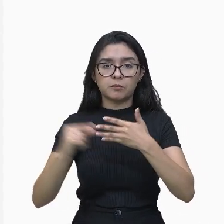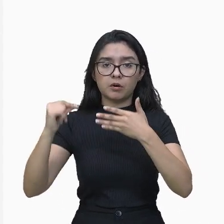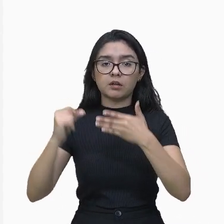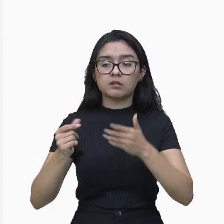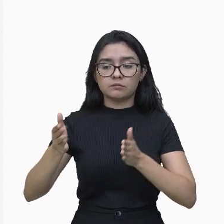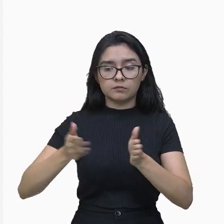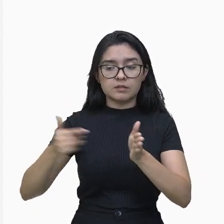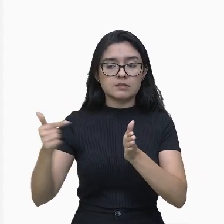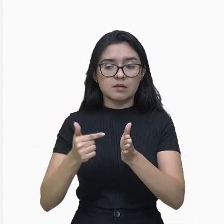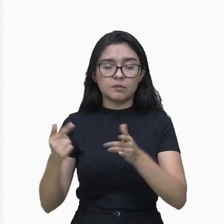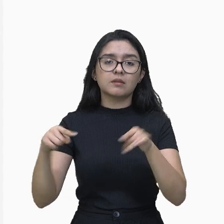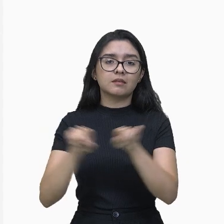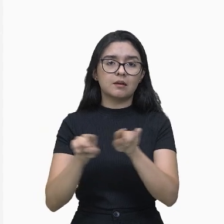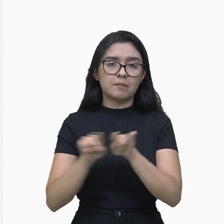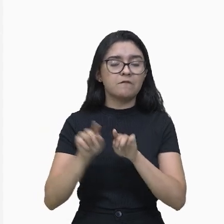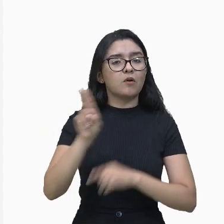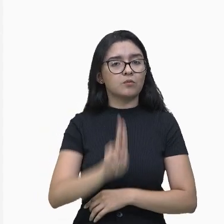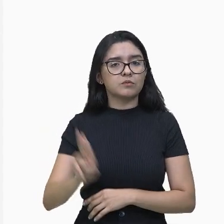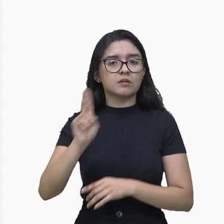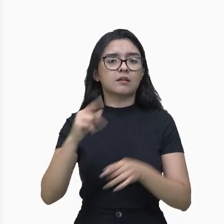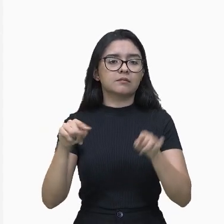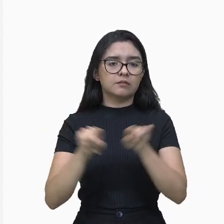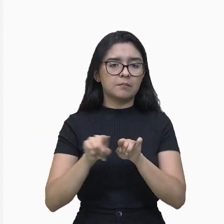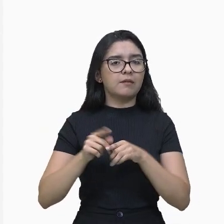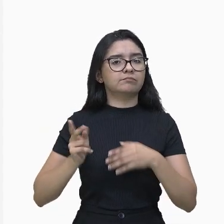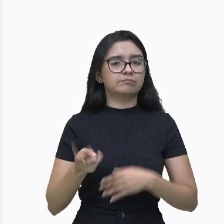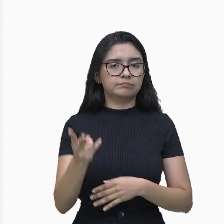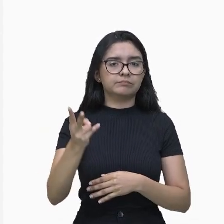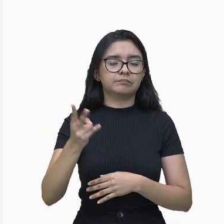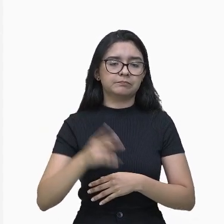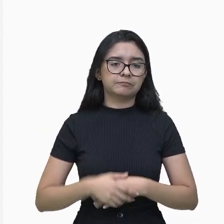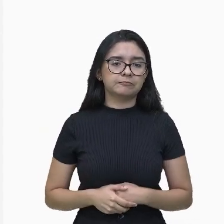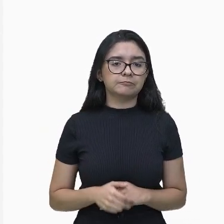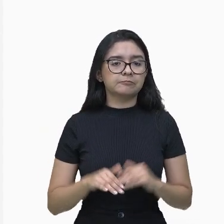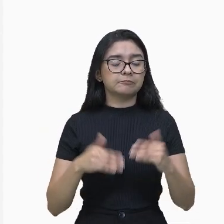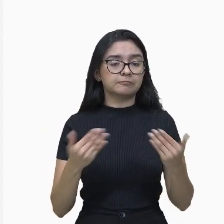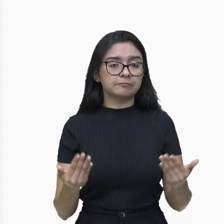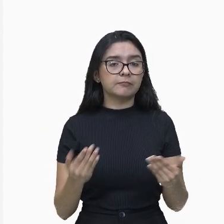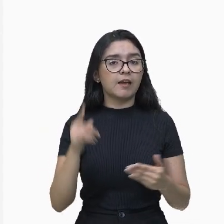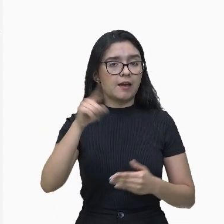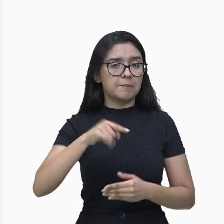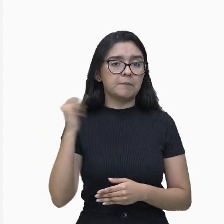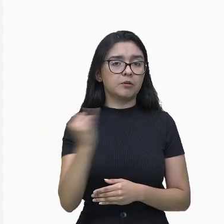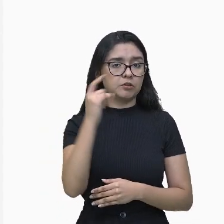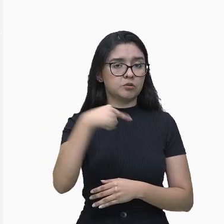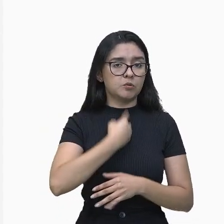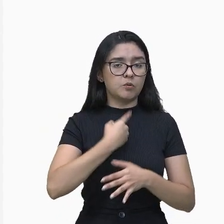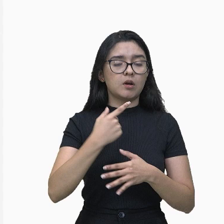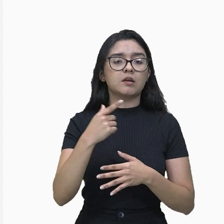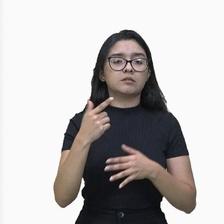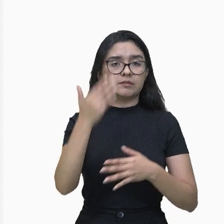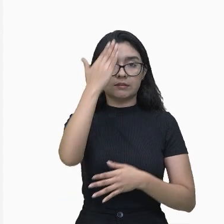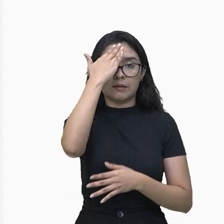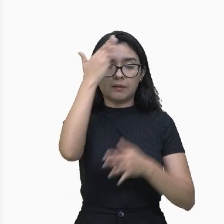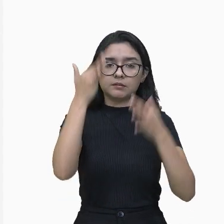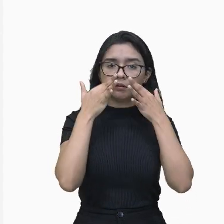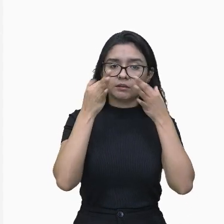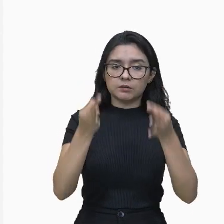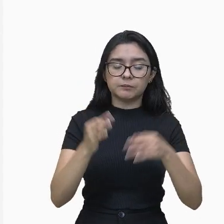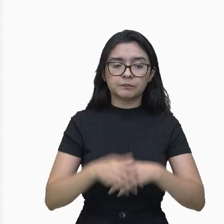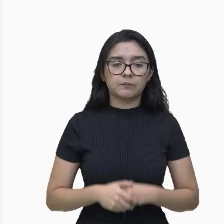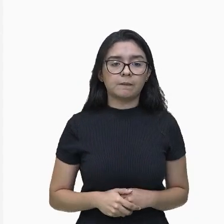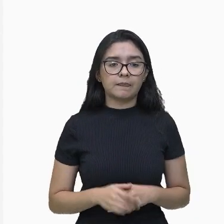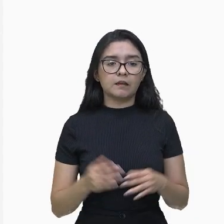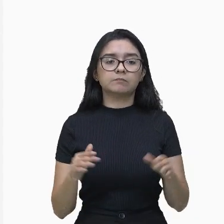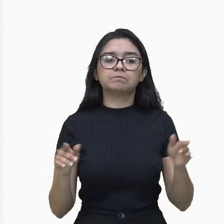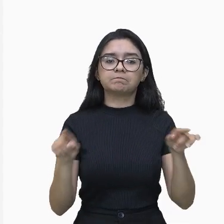fase também vão abraçar e dar continuidade então isso daí é algo importante a gente prestar atenção porém E aí